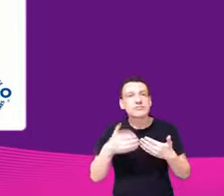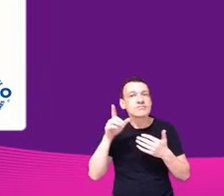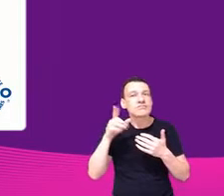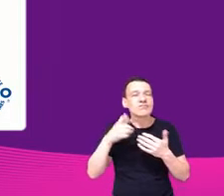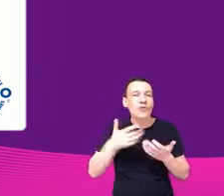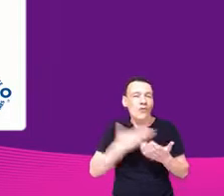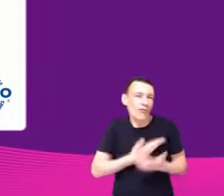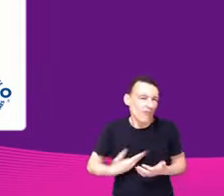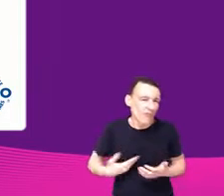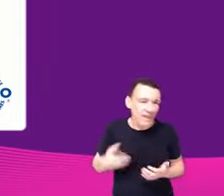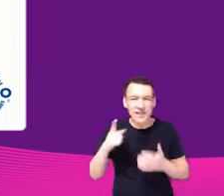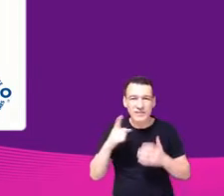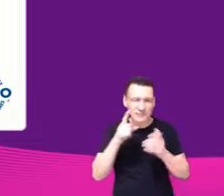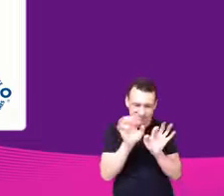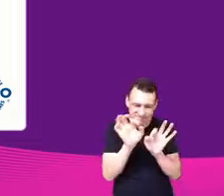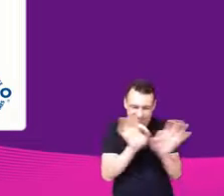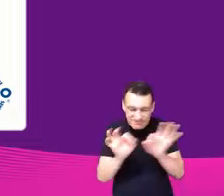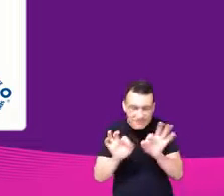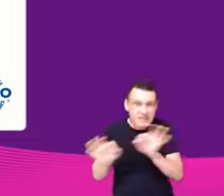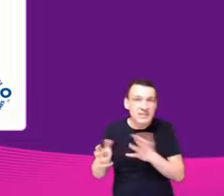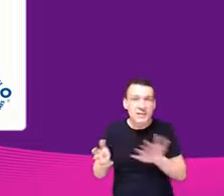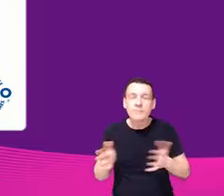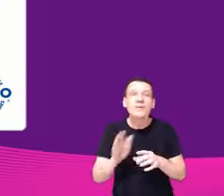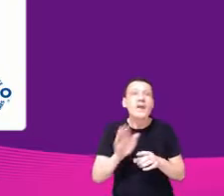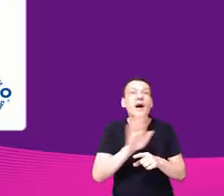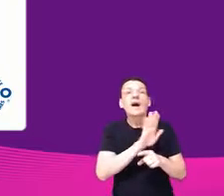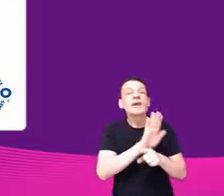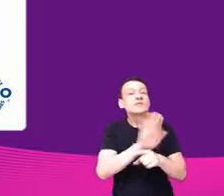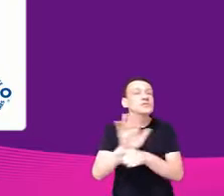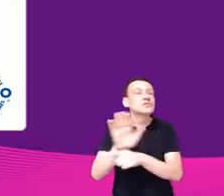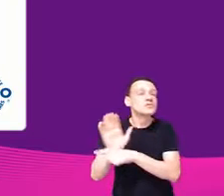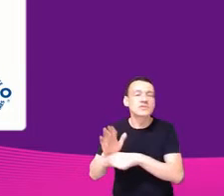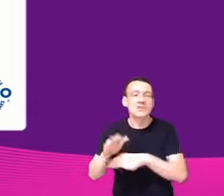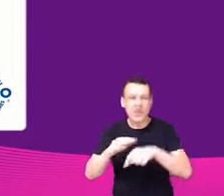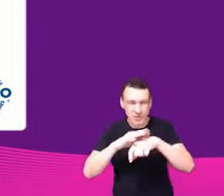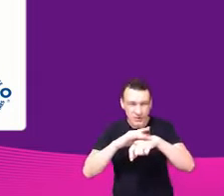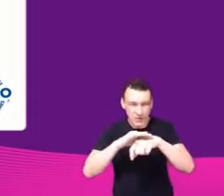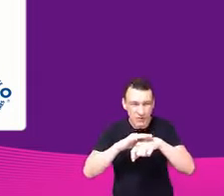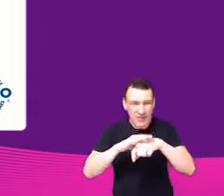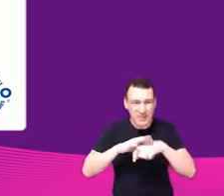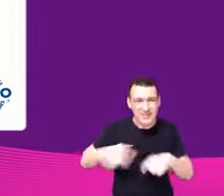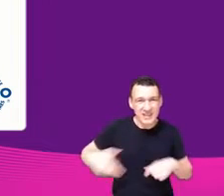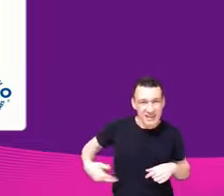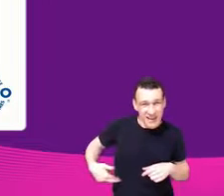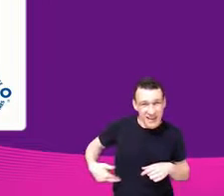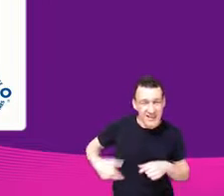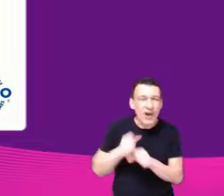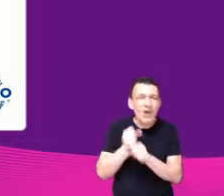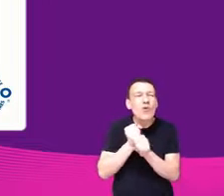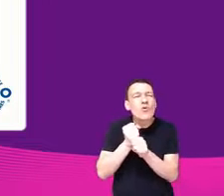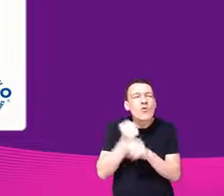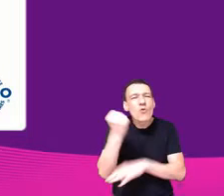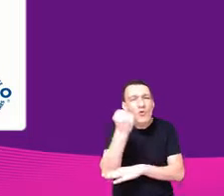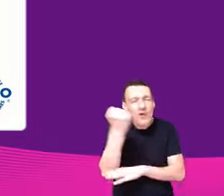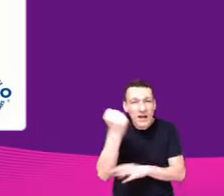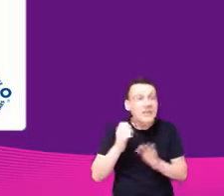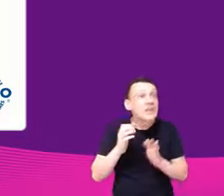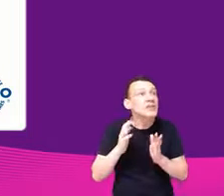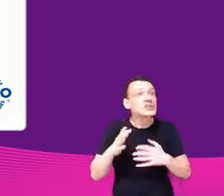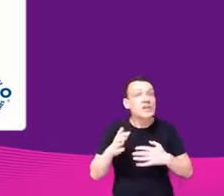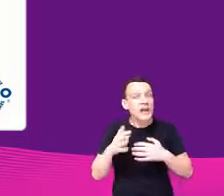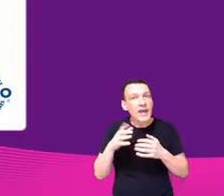pública, para mudar o cenário da doença renal crônica. A gente já vê hoje, né, apesar disso ter pouco tempo de